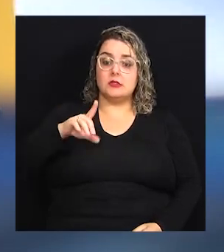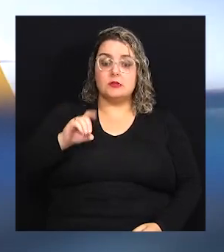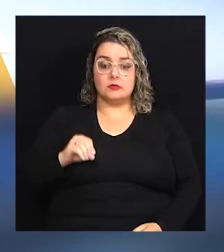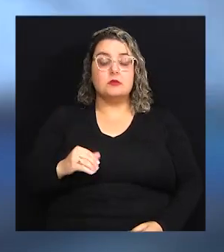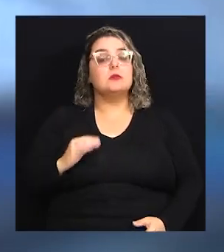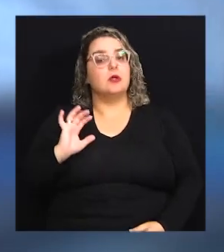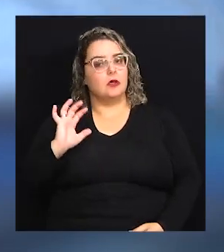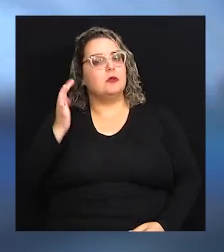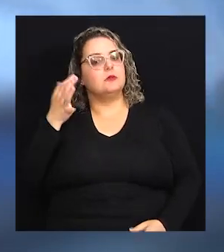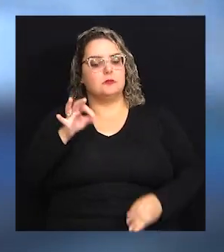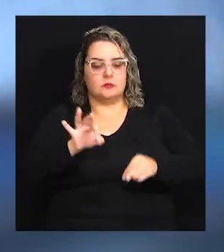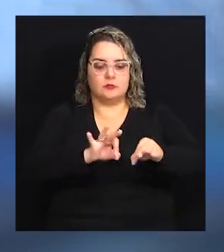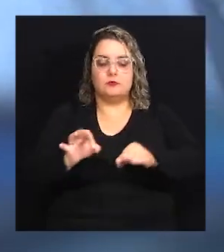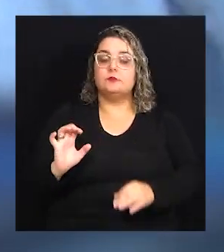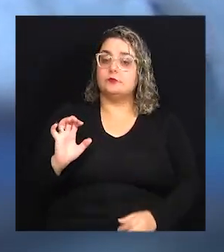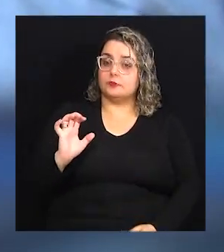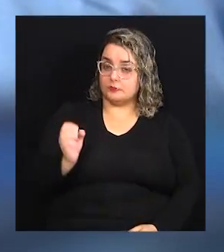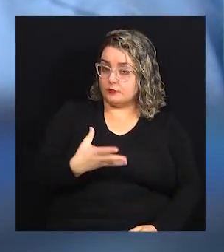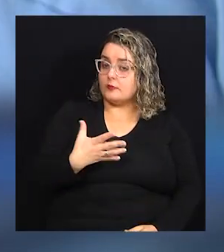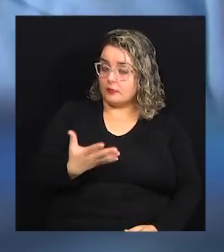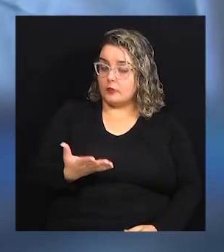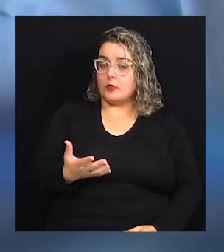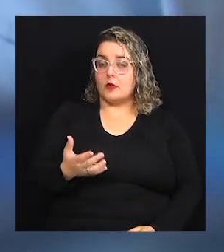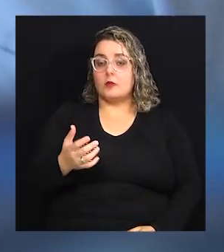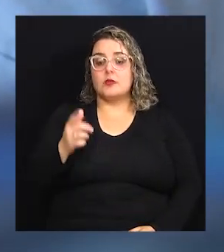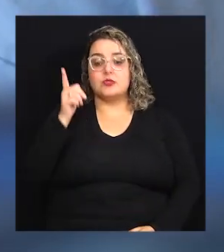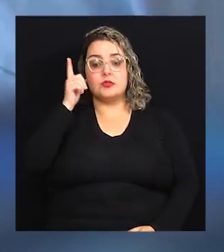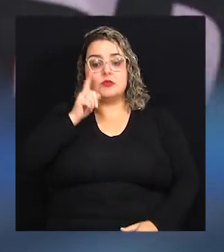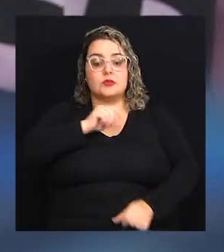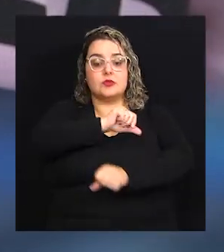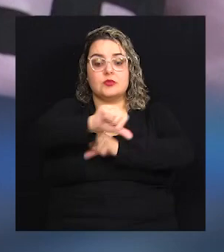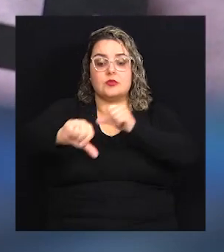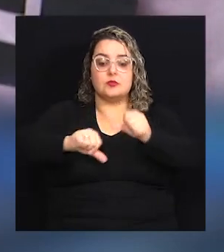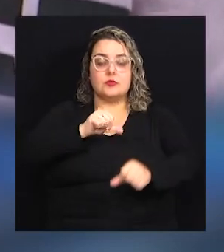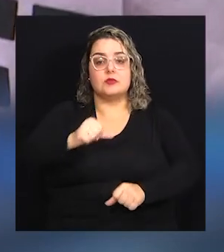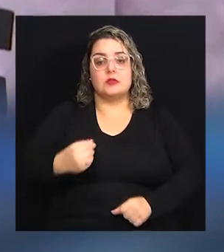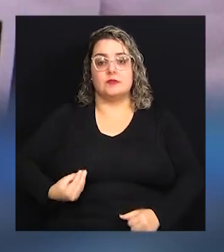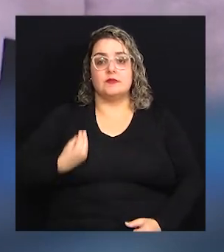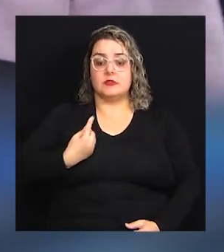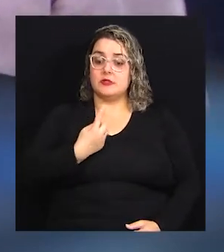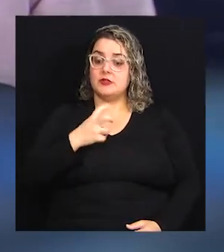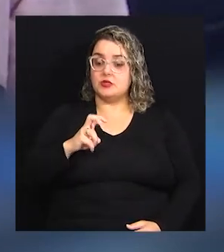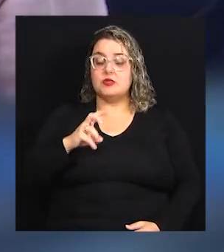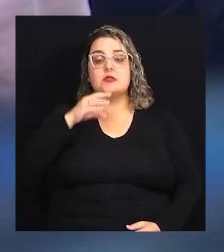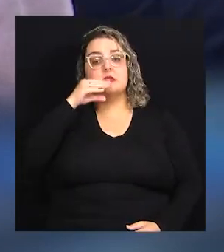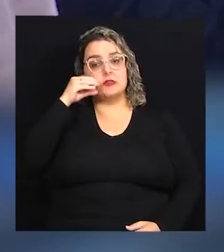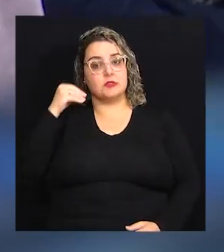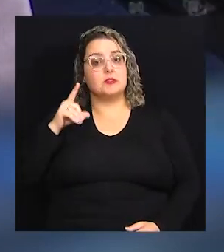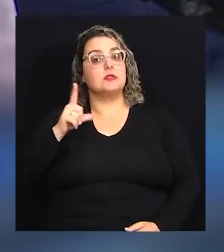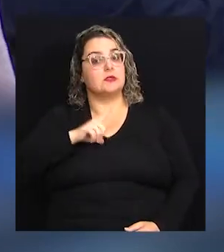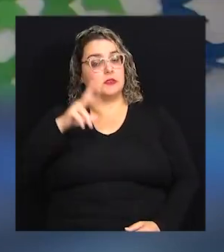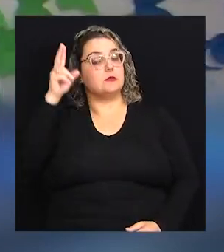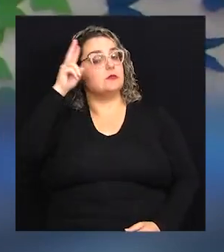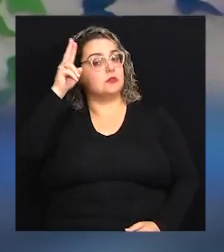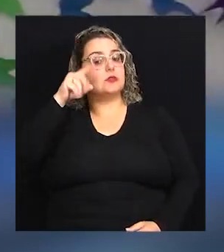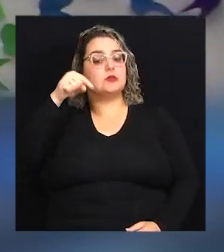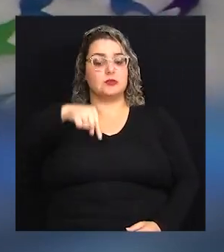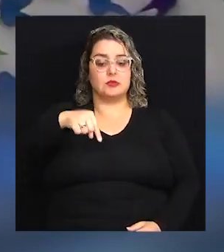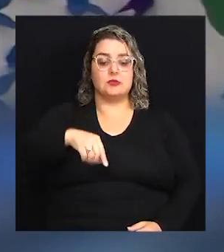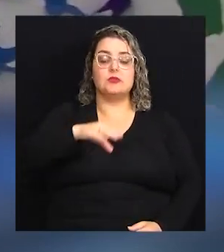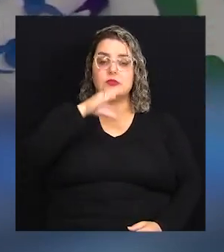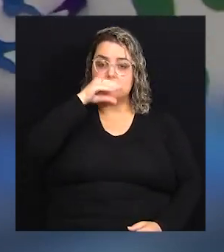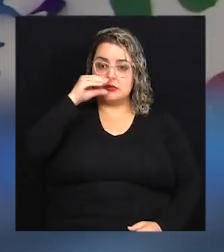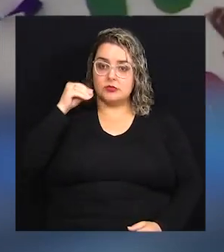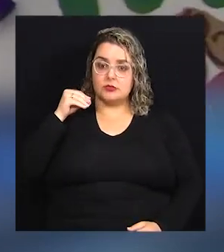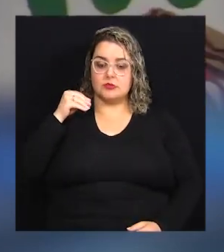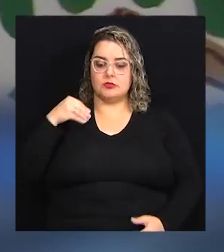Trilhando está acontecendo, é um projeto novo, mas que já conseguiu mudar a vida de 15 adolescentes. Nós temos histórias